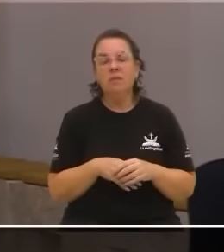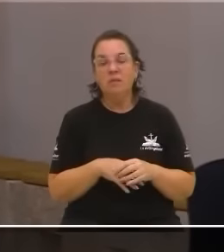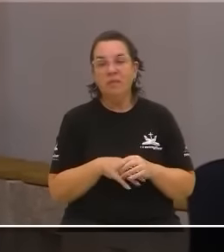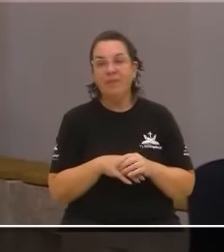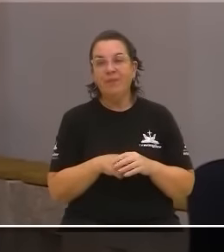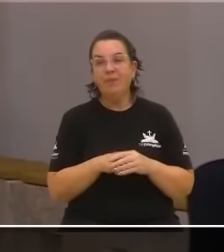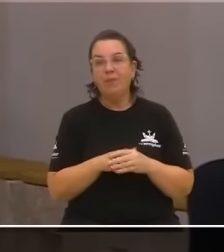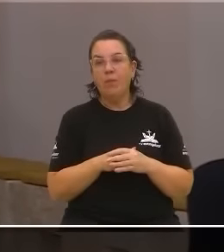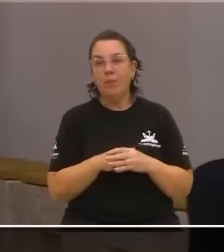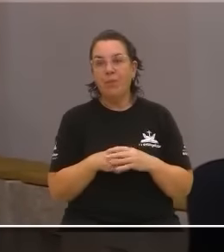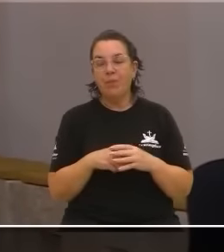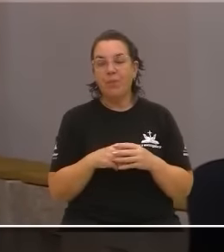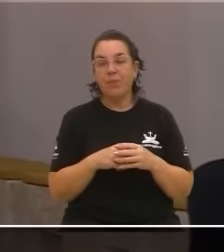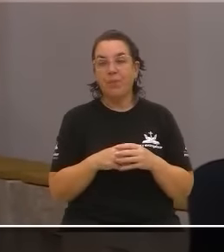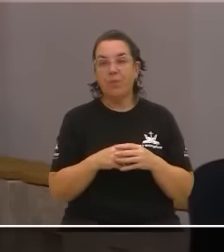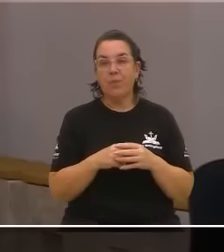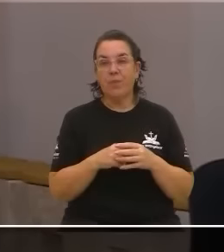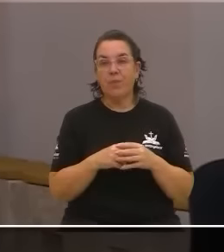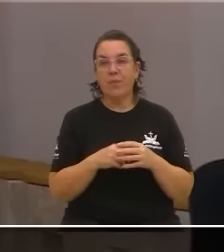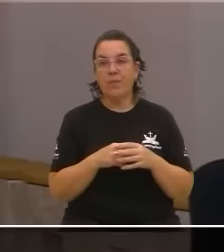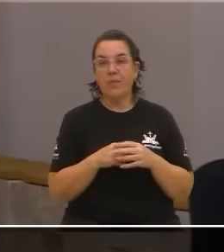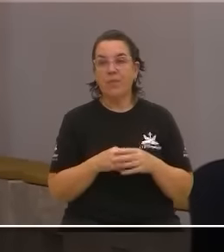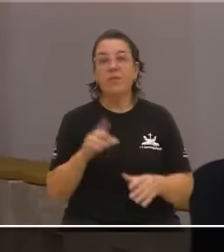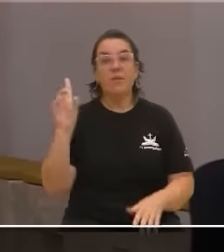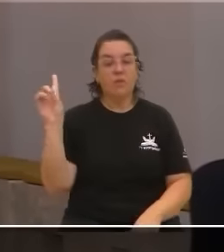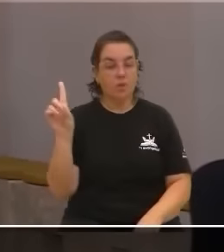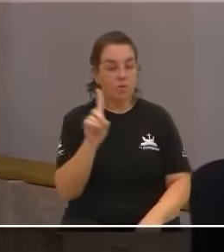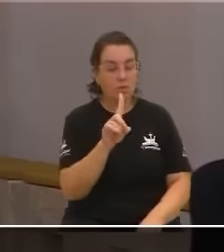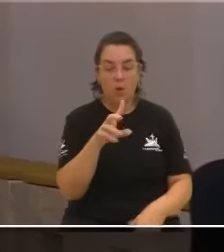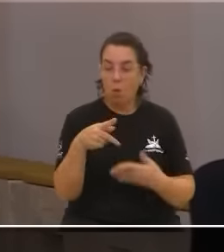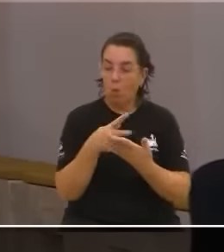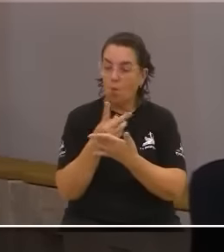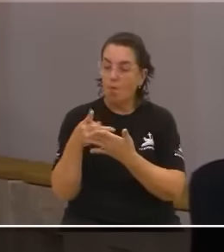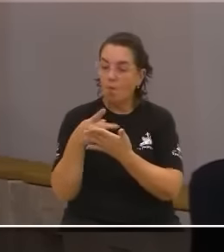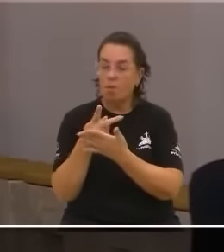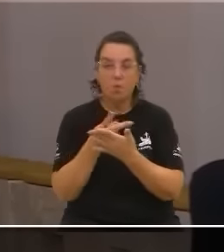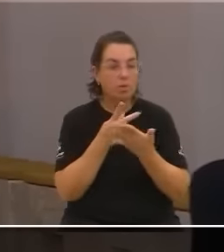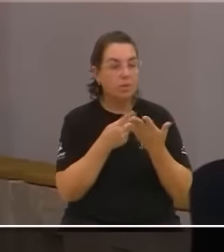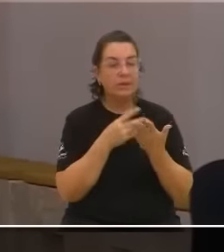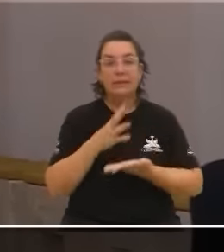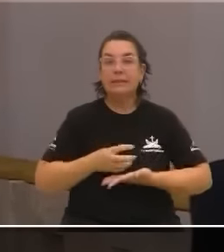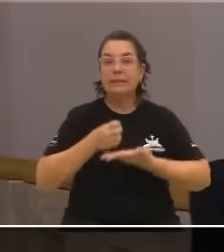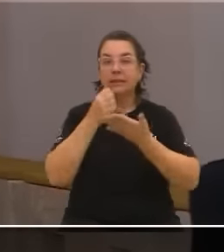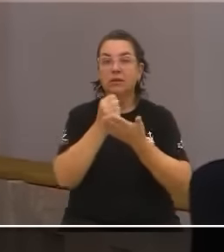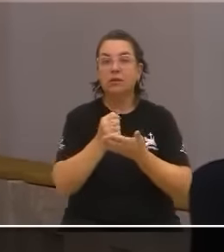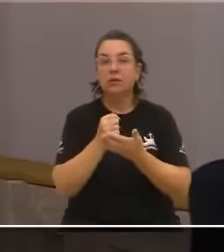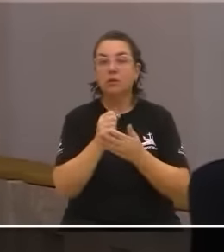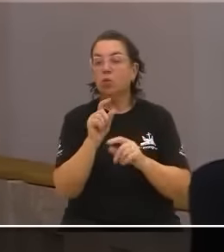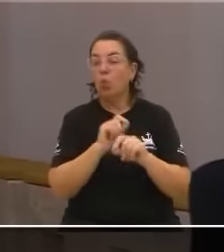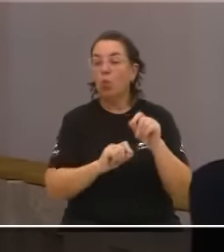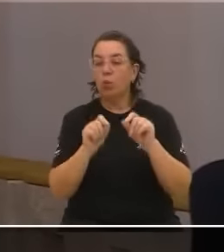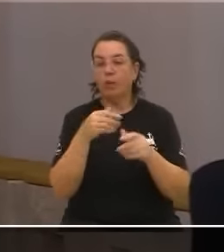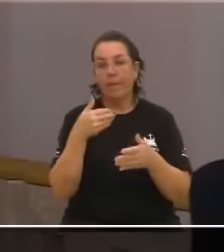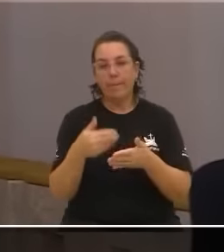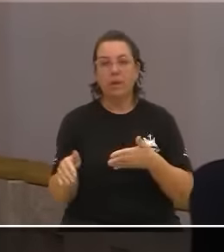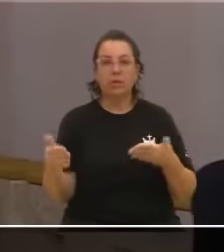majestático e messiânico, veio procurar e salvar o que estava